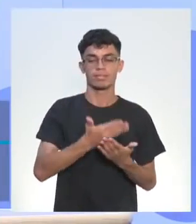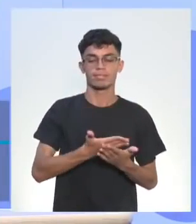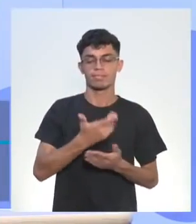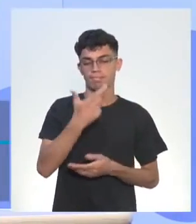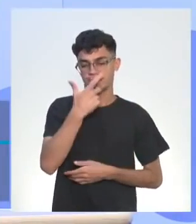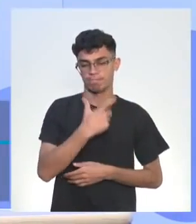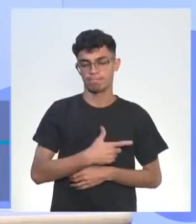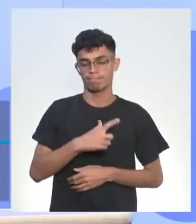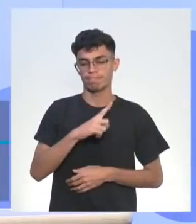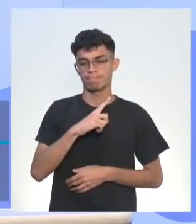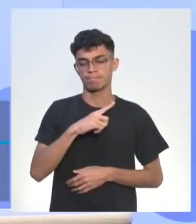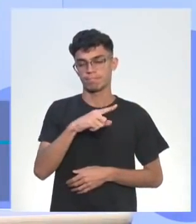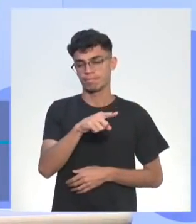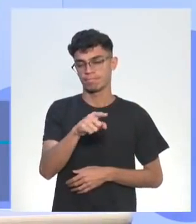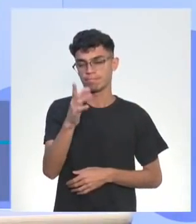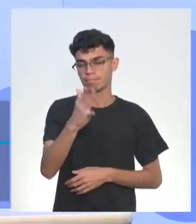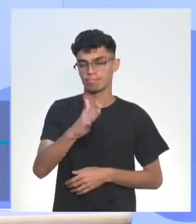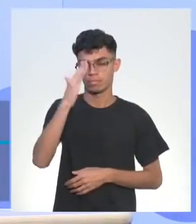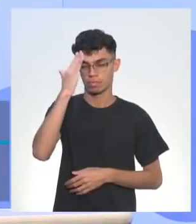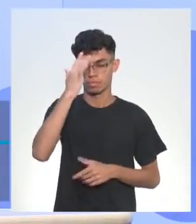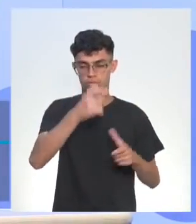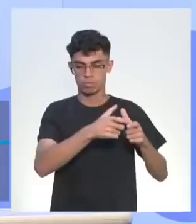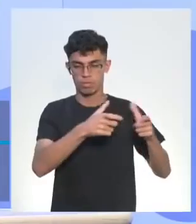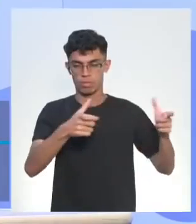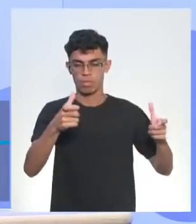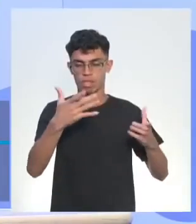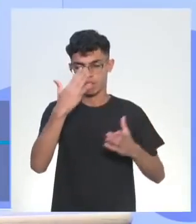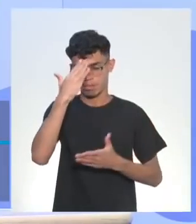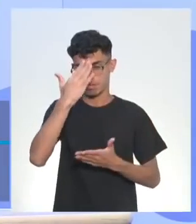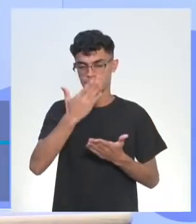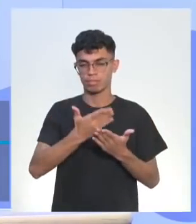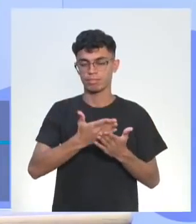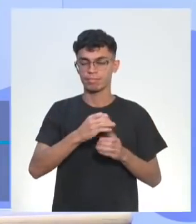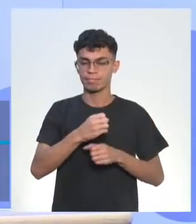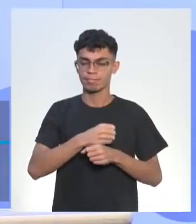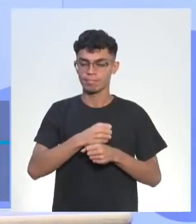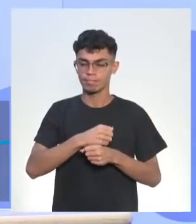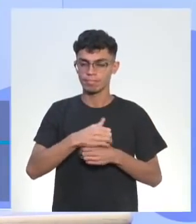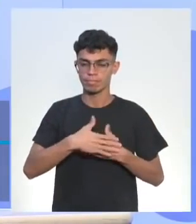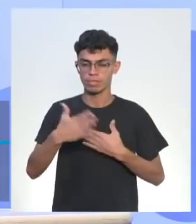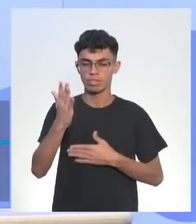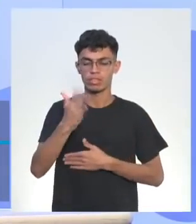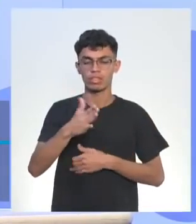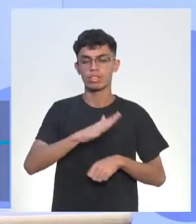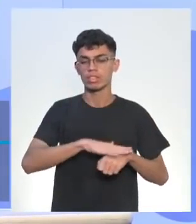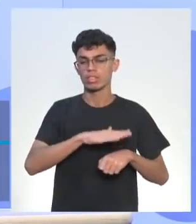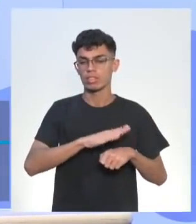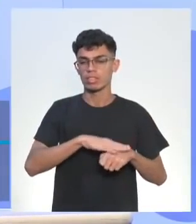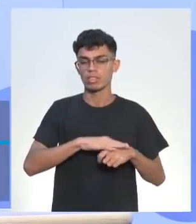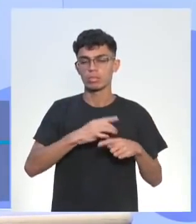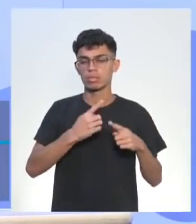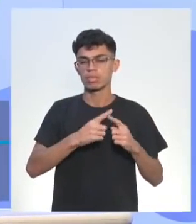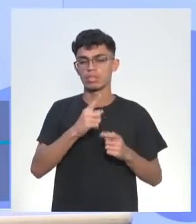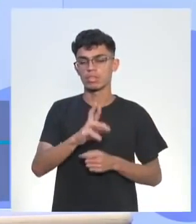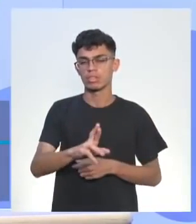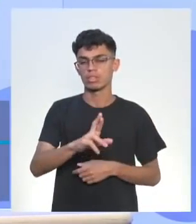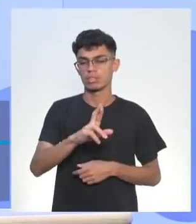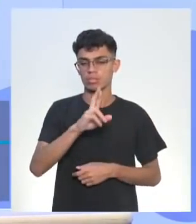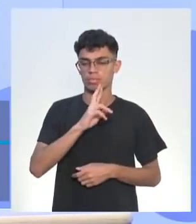que muitos já sabiam, né? Muitos, acredito que nesse 9º ano já fizeram essa parte, porque a resposta